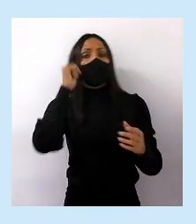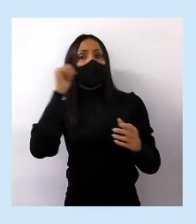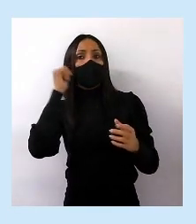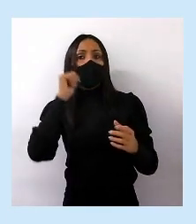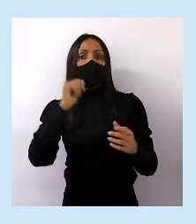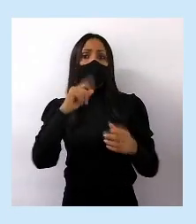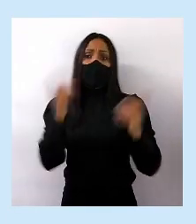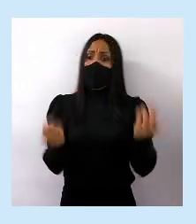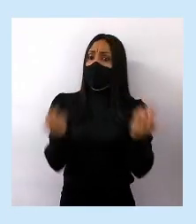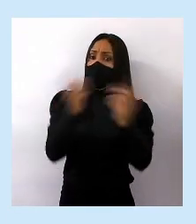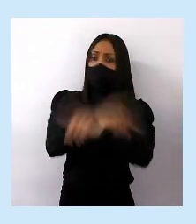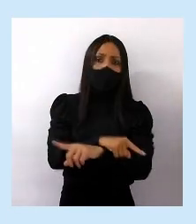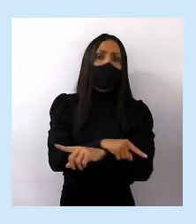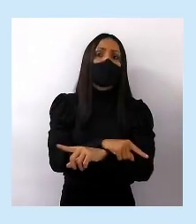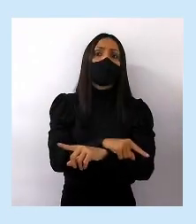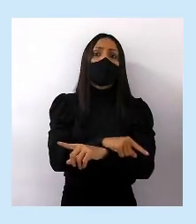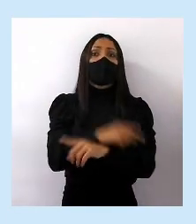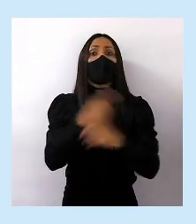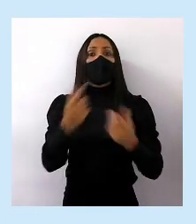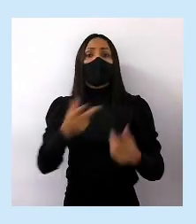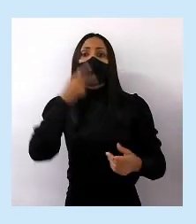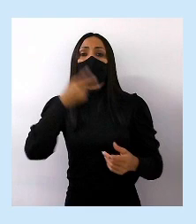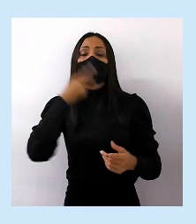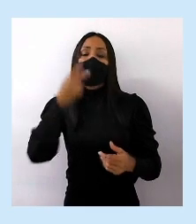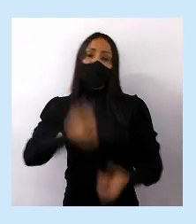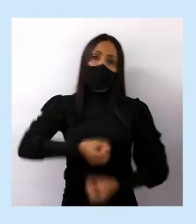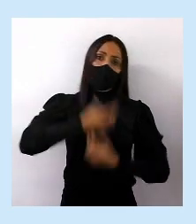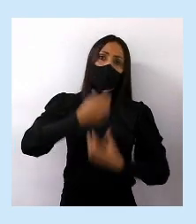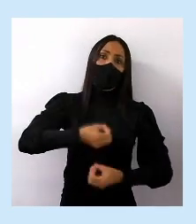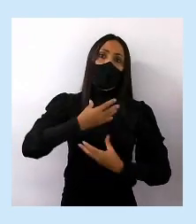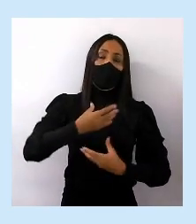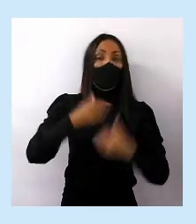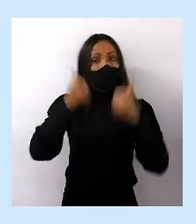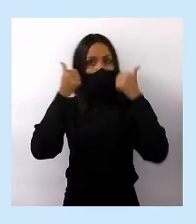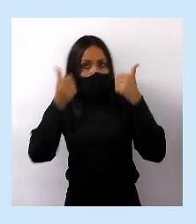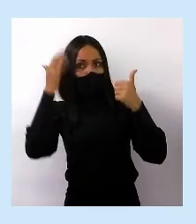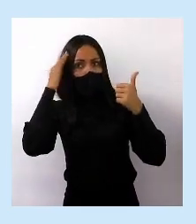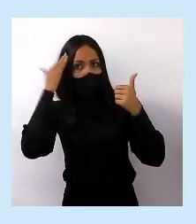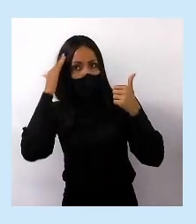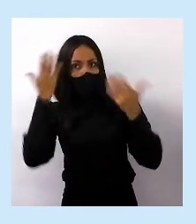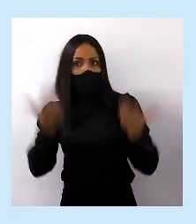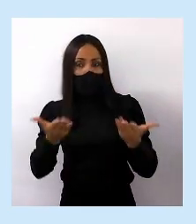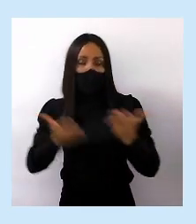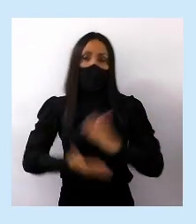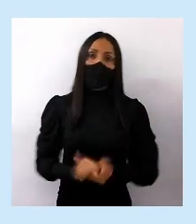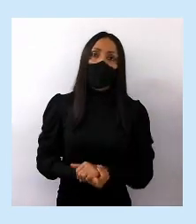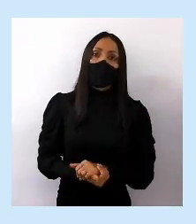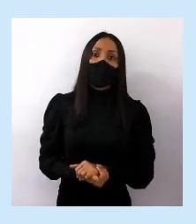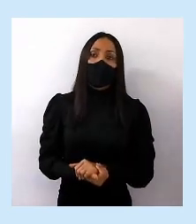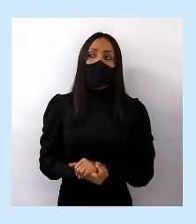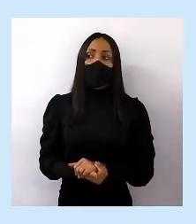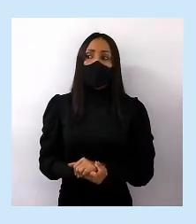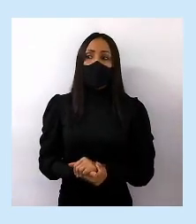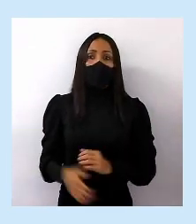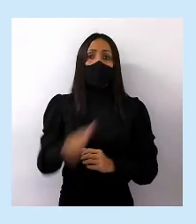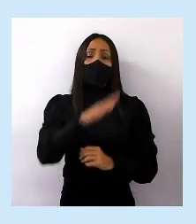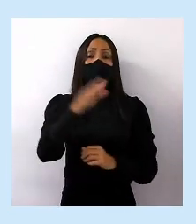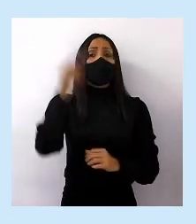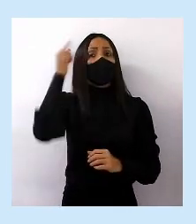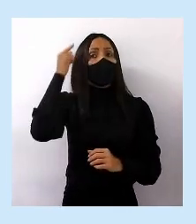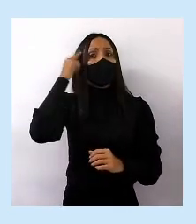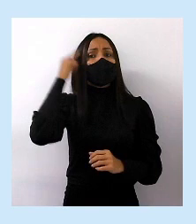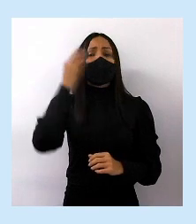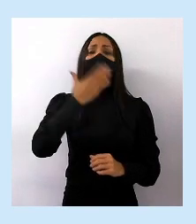vice-versa, porque o eu lírico é quem fala pelo poema, sacou? Então não confunde, tá bom? E aí, gente, para pensar